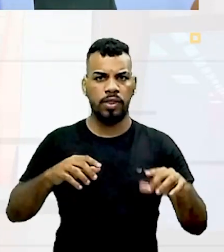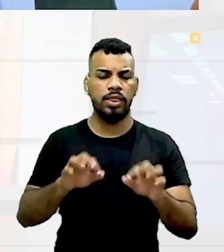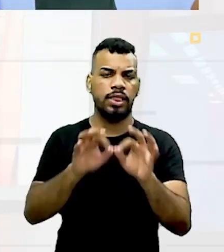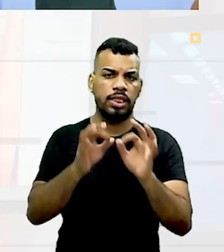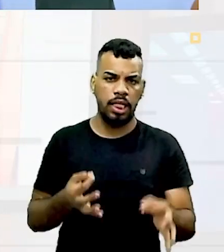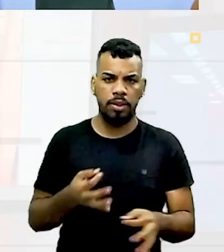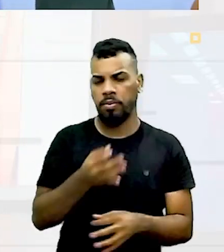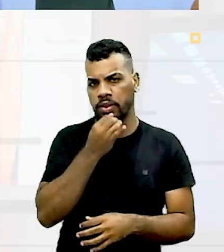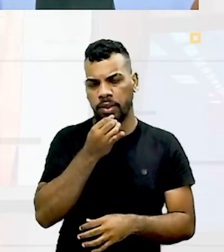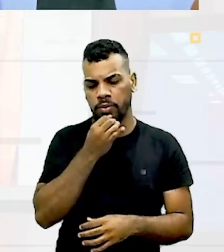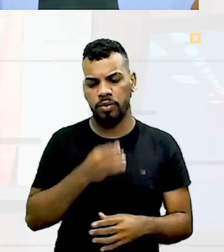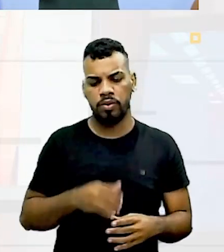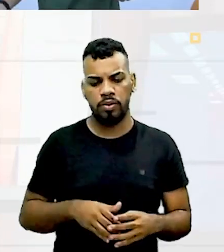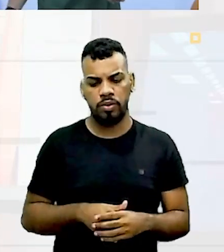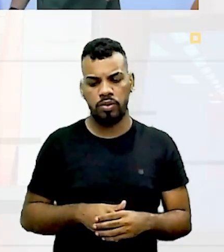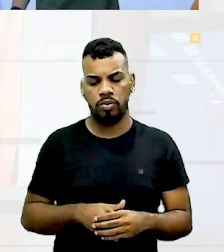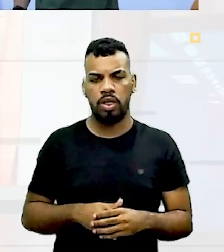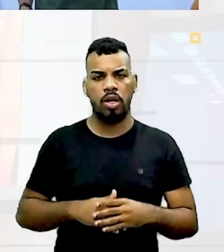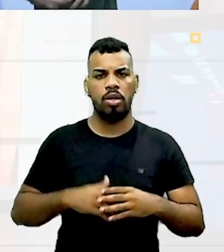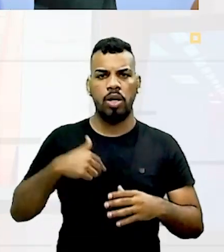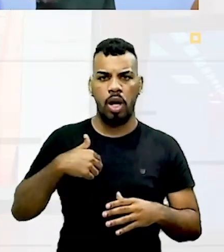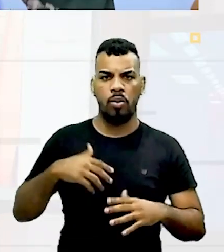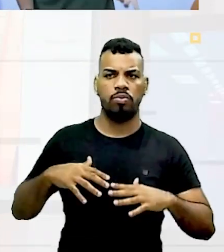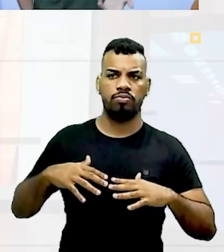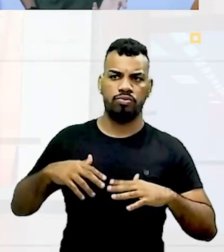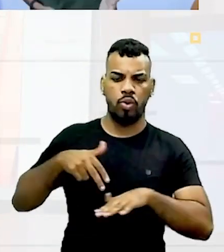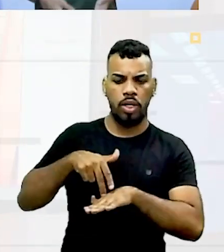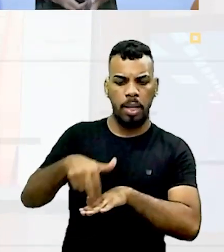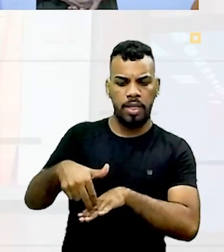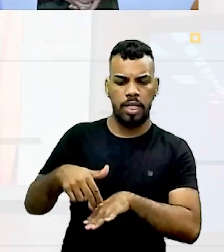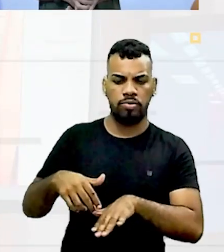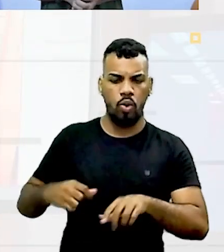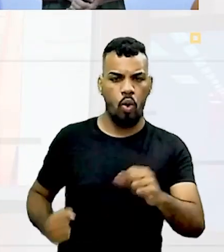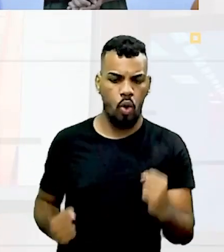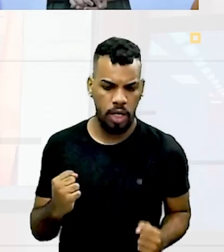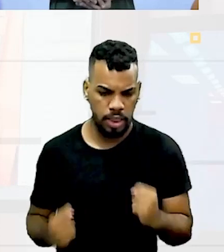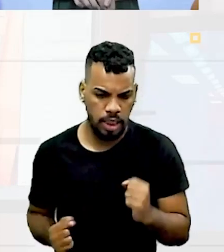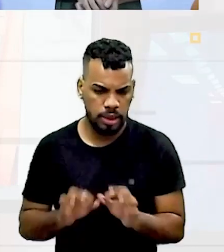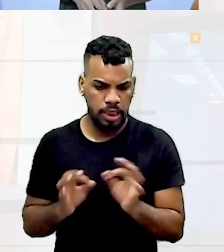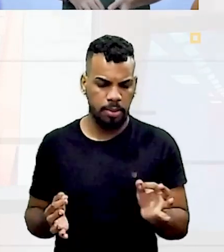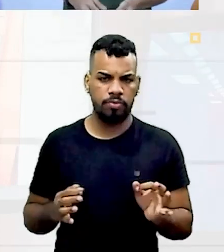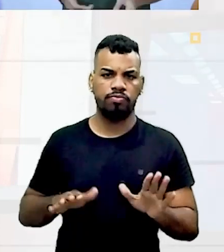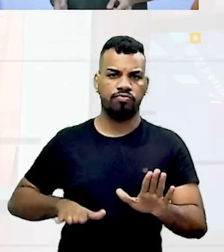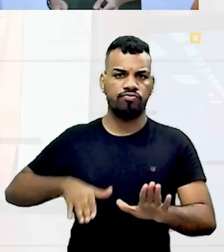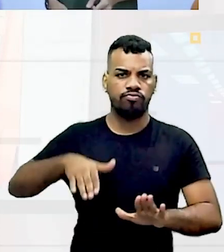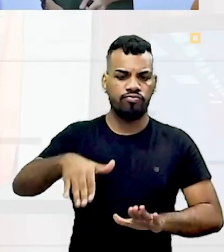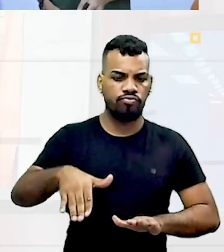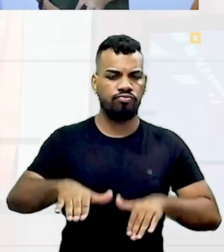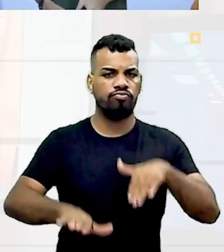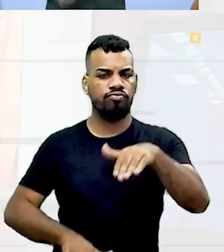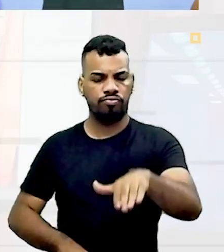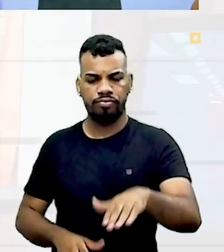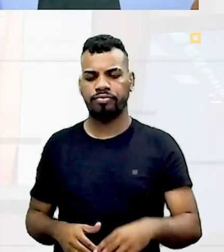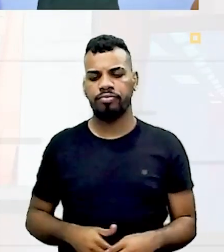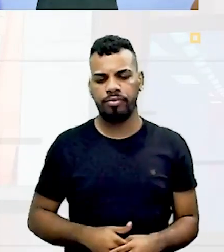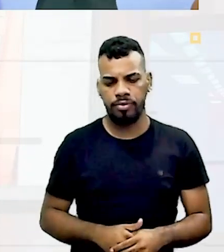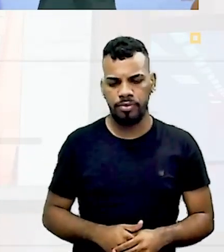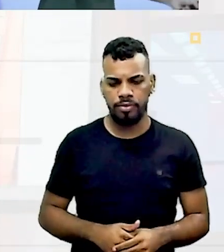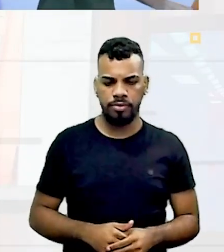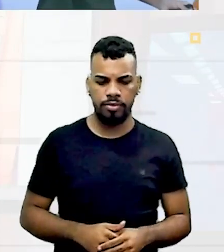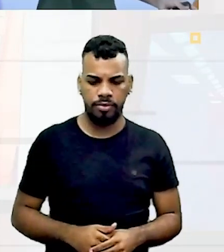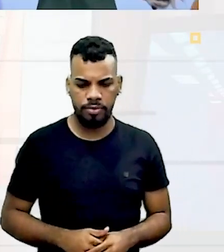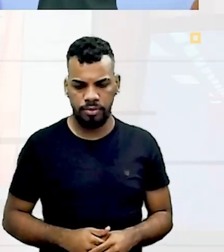exemplo, o caminhar, uma corrida simples, básica, e etc. Já